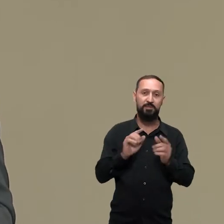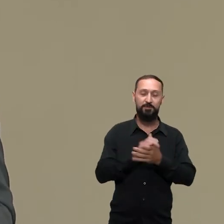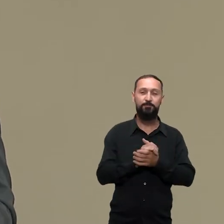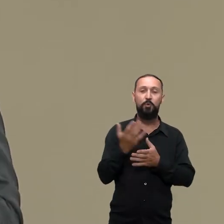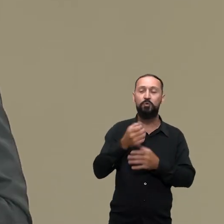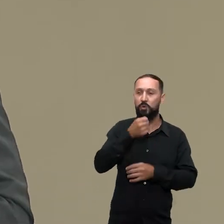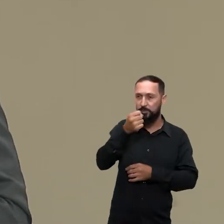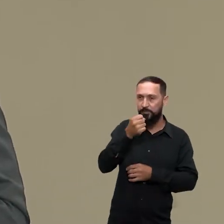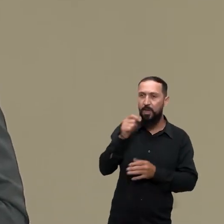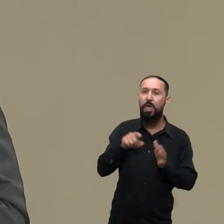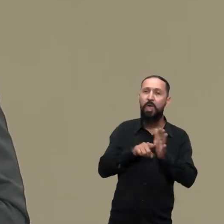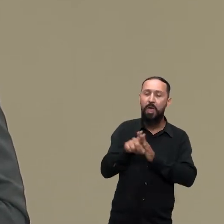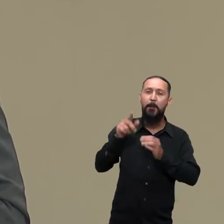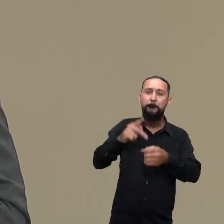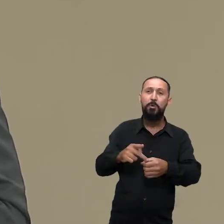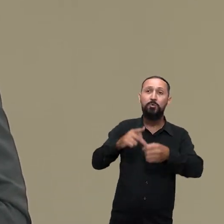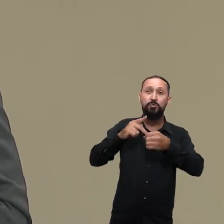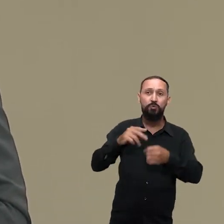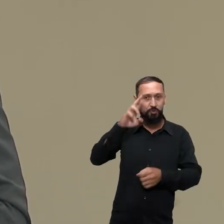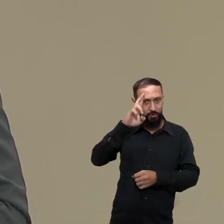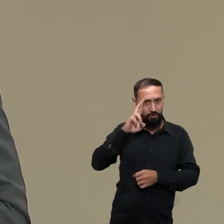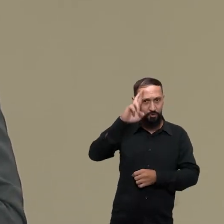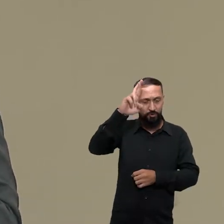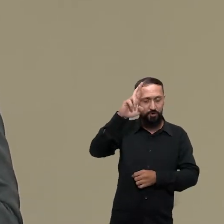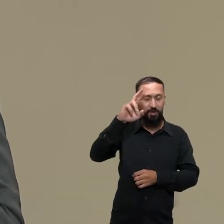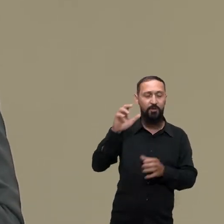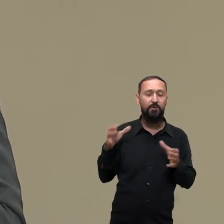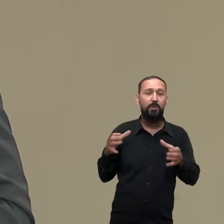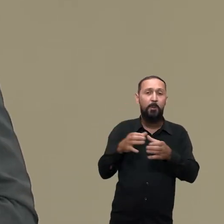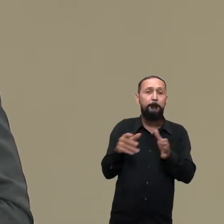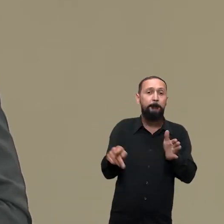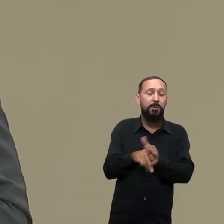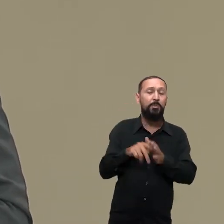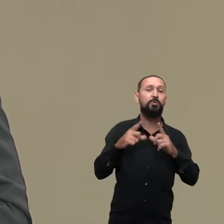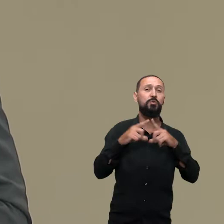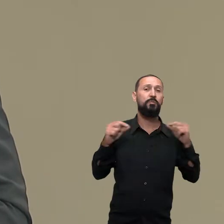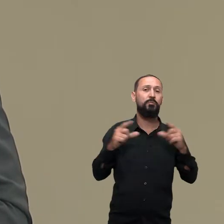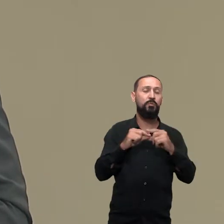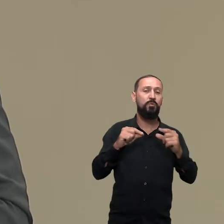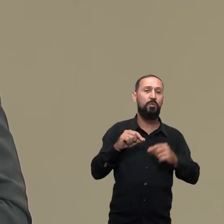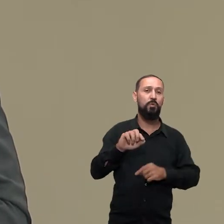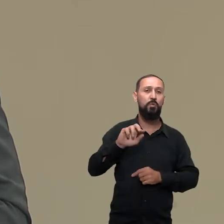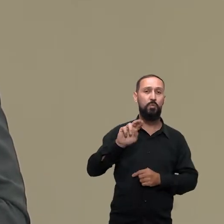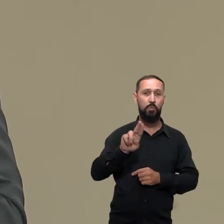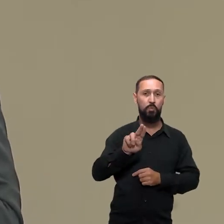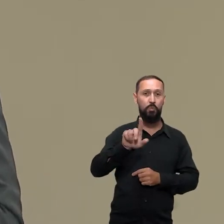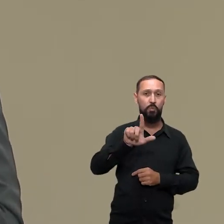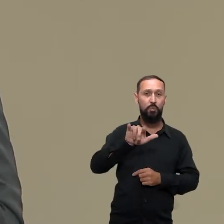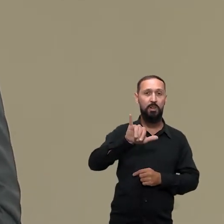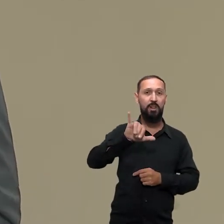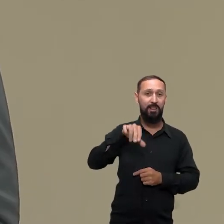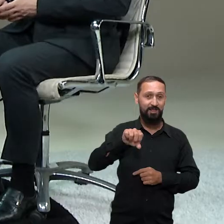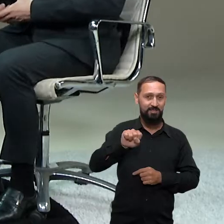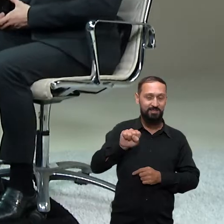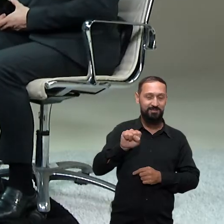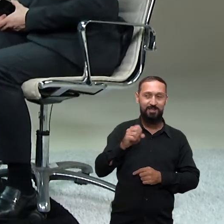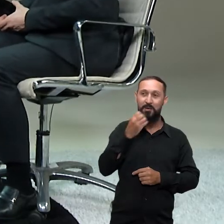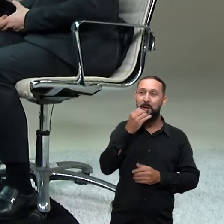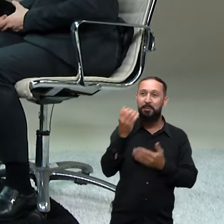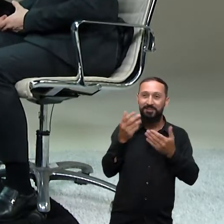fosse perdido. Nosso entrevistado é o procurador-chefe da Procuradoria de Representação em Brasília, Ulisses Schwartz